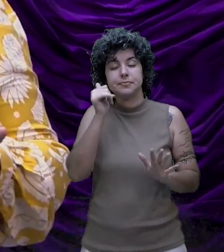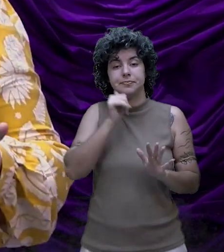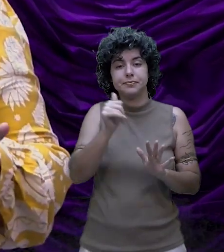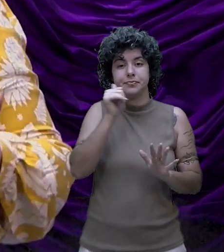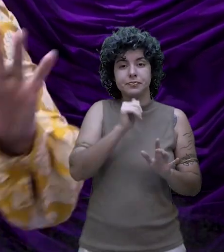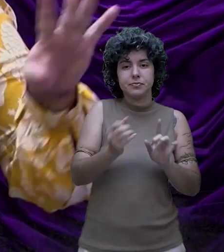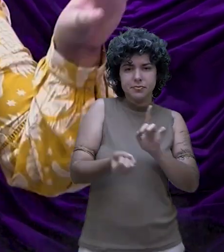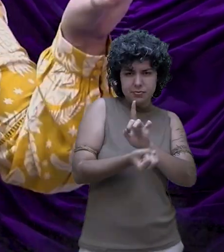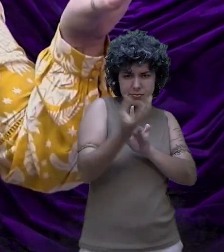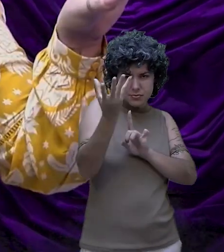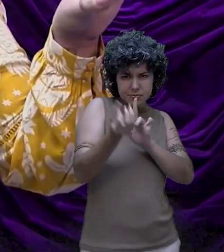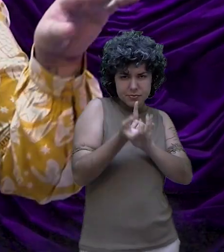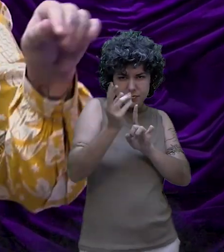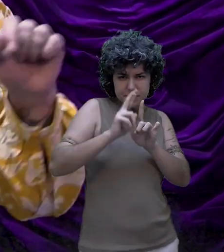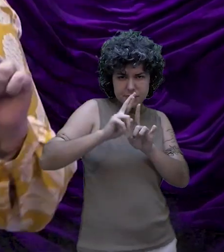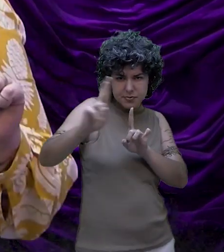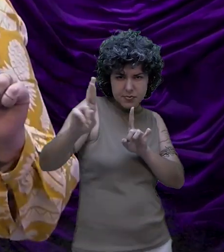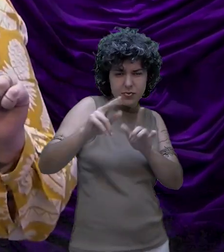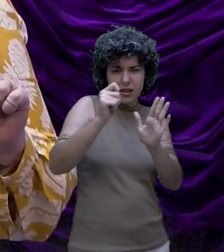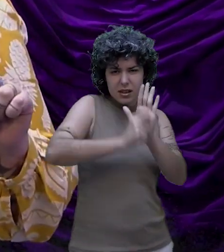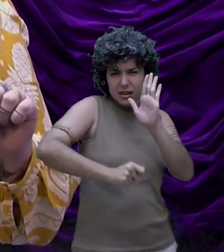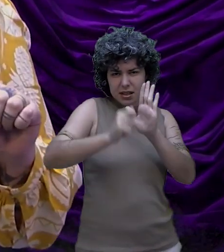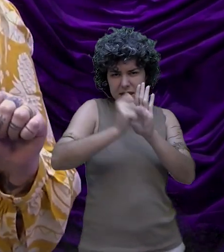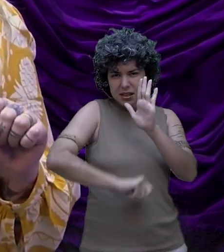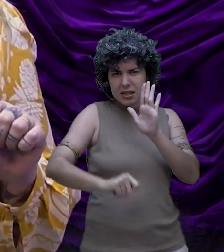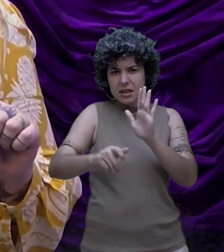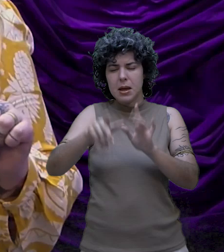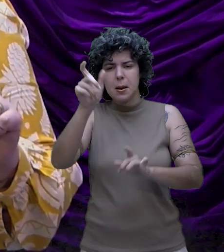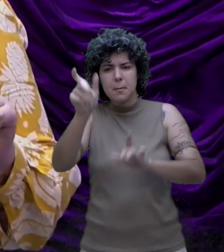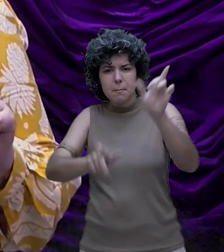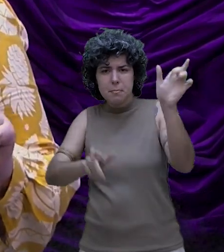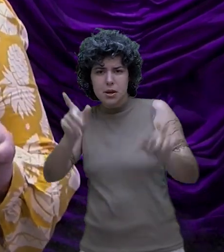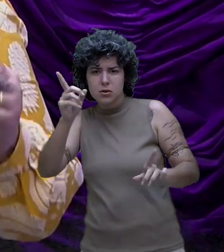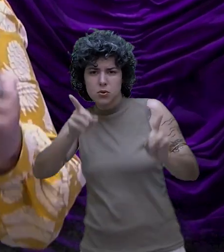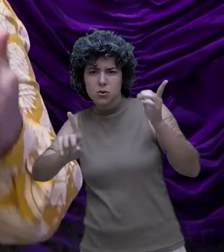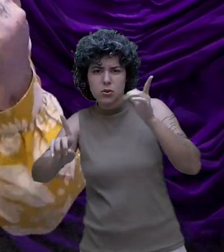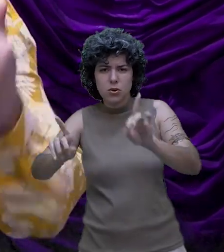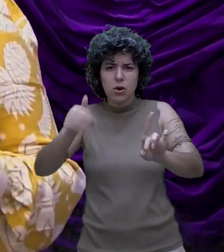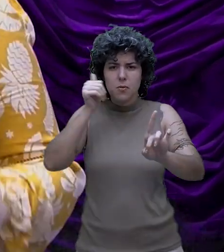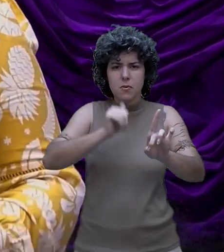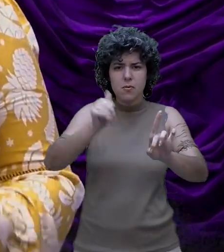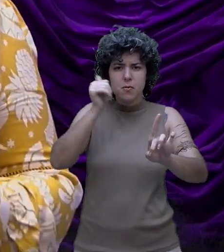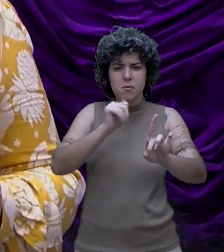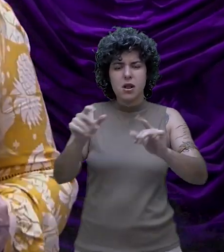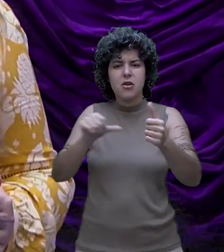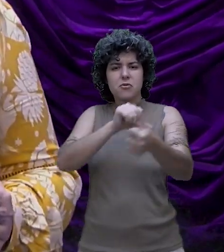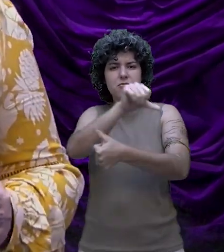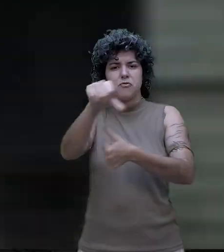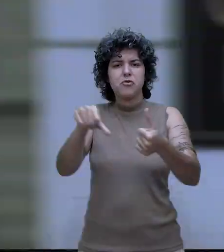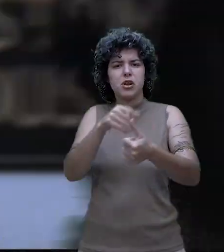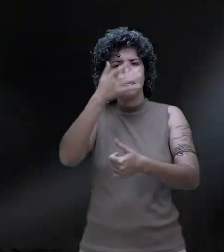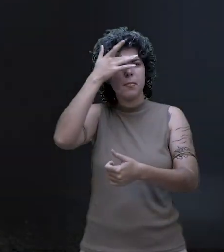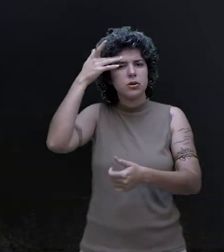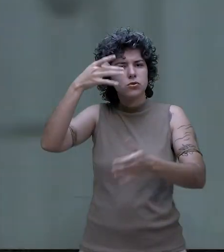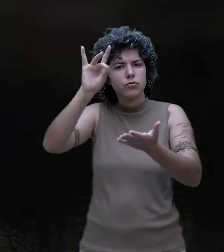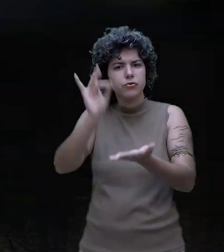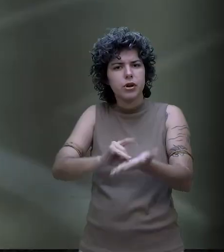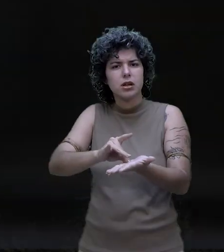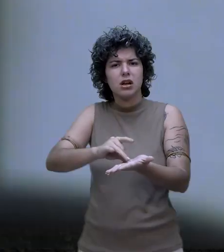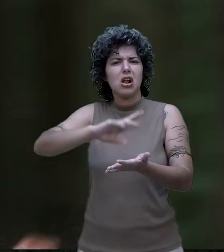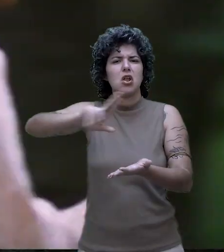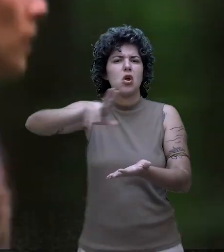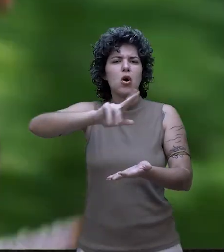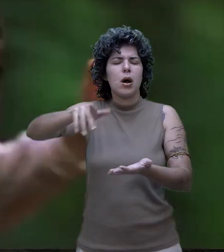deixam de ser a namorada do herói ou a louca que precisa de um homem e viram gente de verdade, tipo em